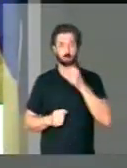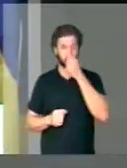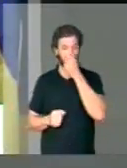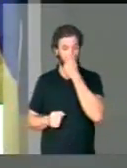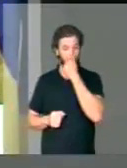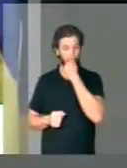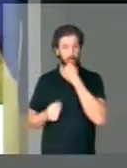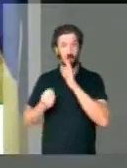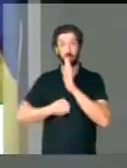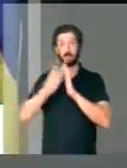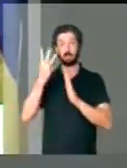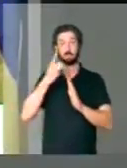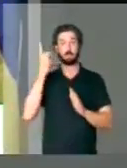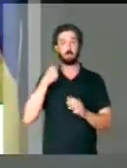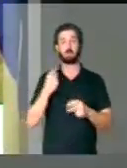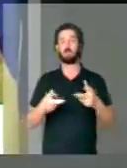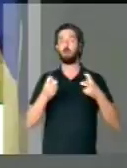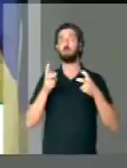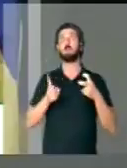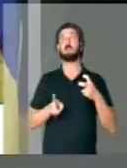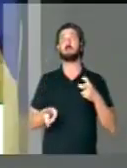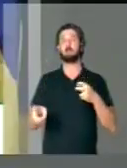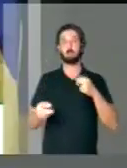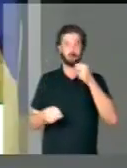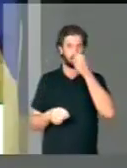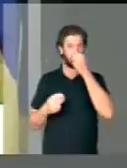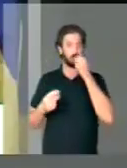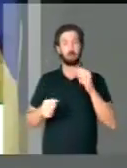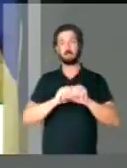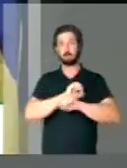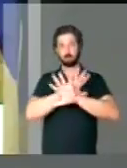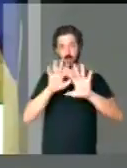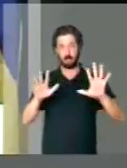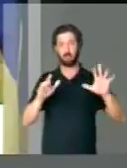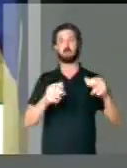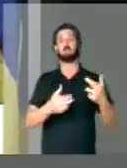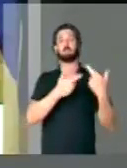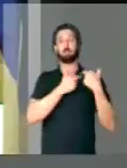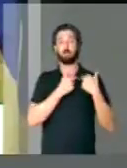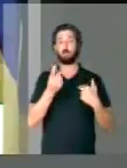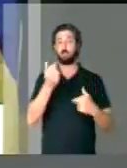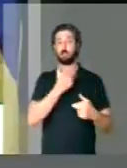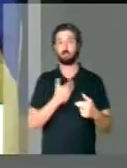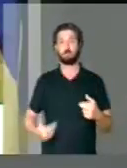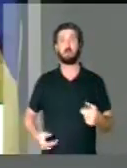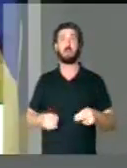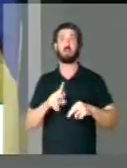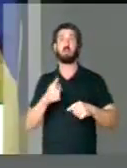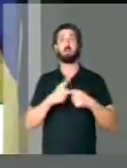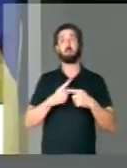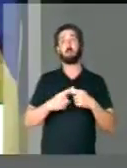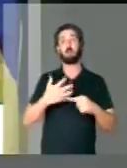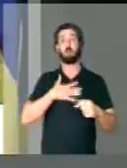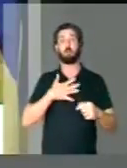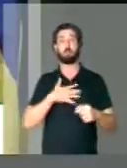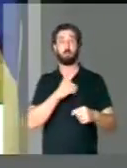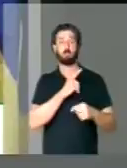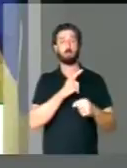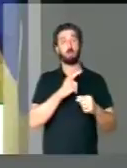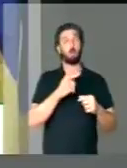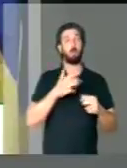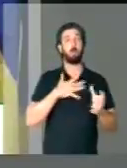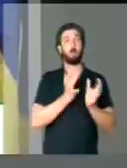discurso. Já estou no 3º mandato, sempre cobrei transparência e responsabilidade com o dinheiro público, e não é porque o meu partido hoje é da base do governo que eu não